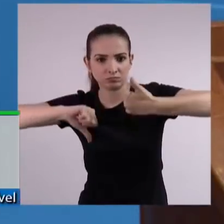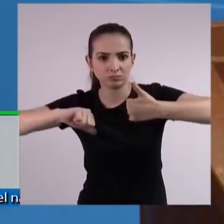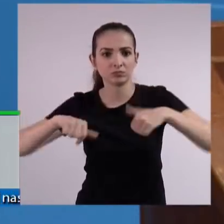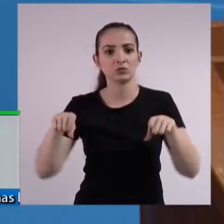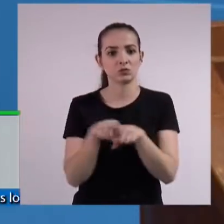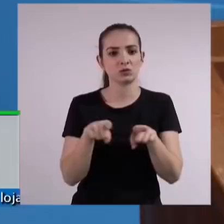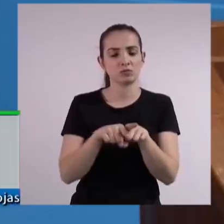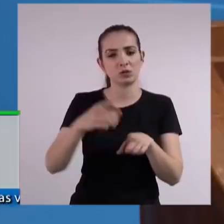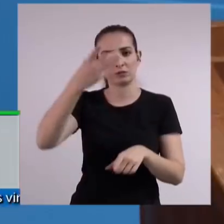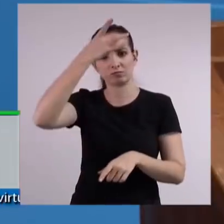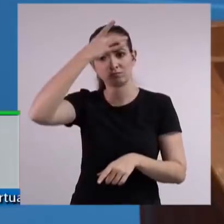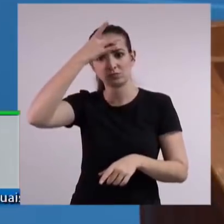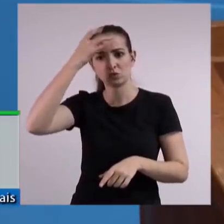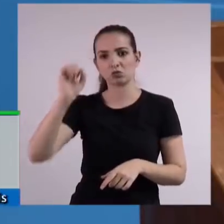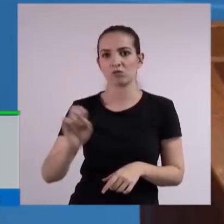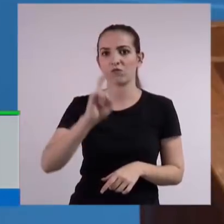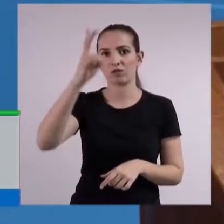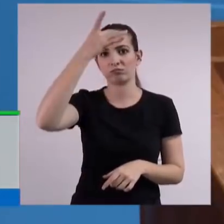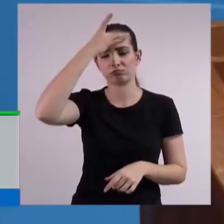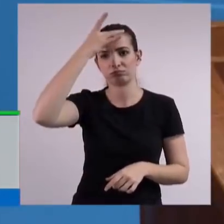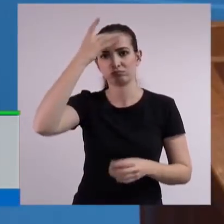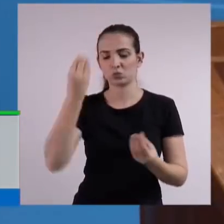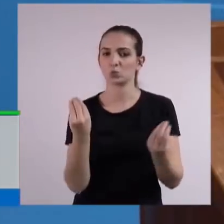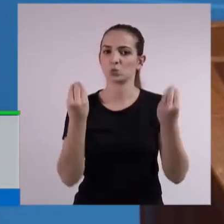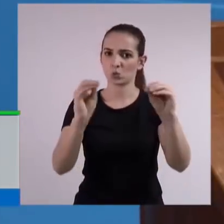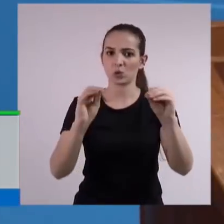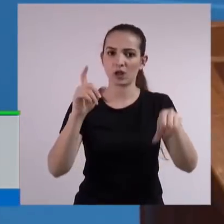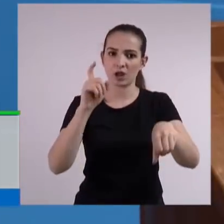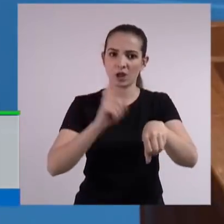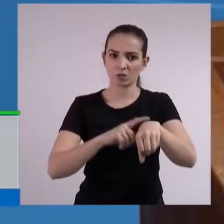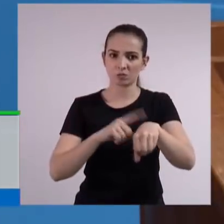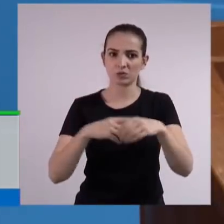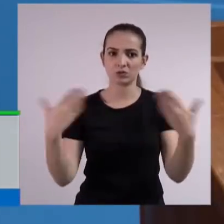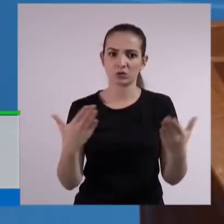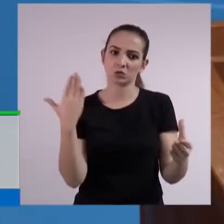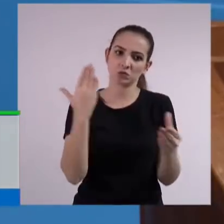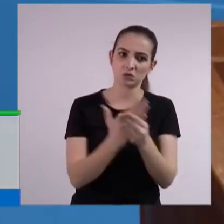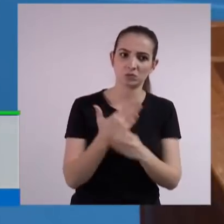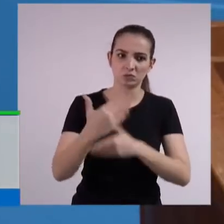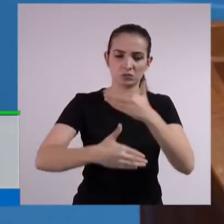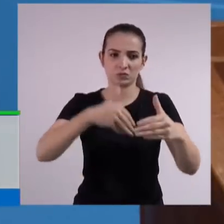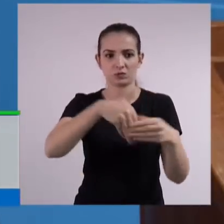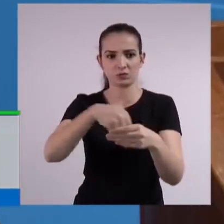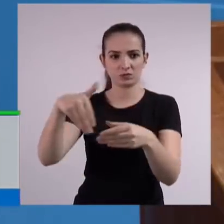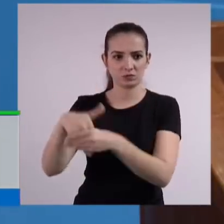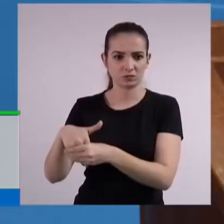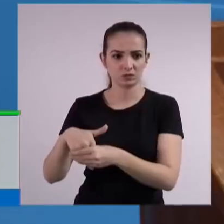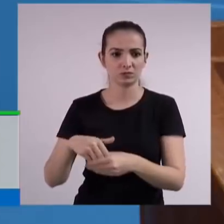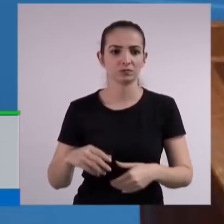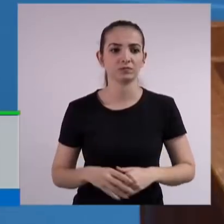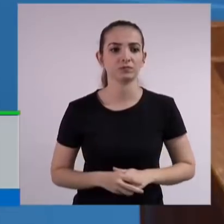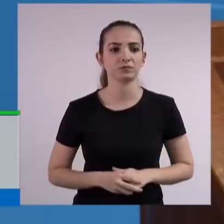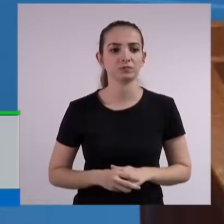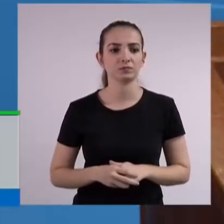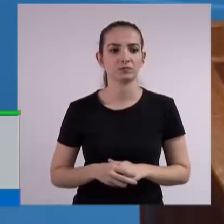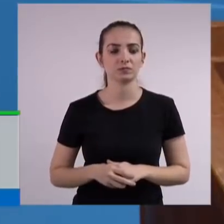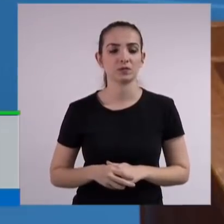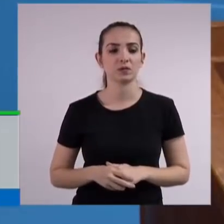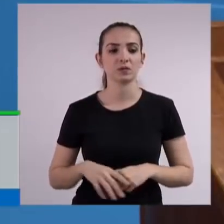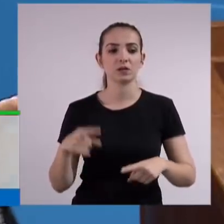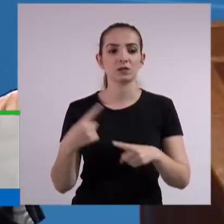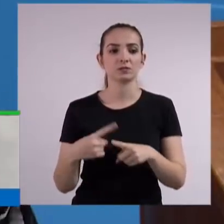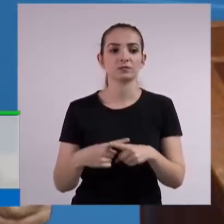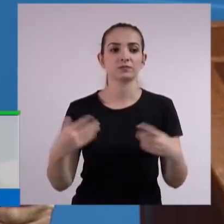do juízo de valor que deverá ser estabelecido nesse processo eleitoral. E será, porque